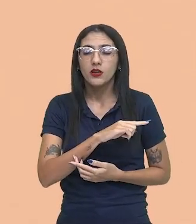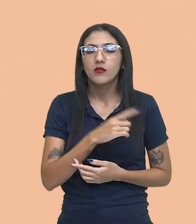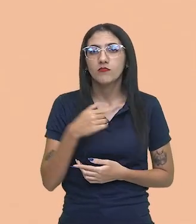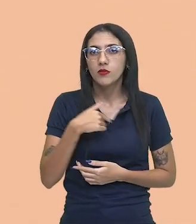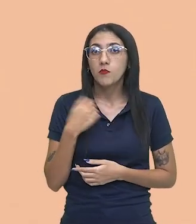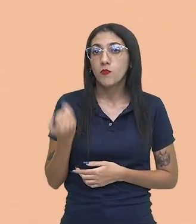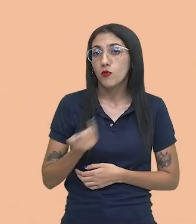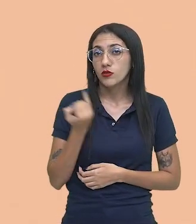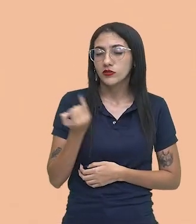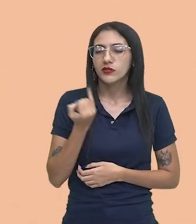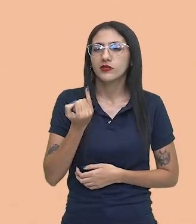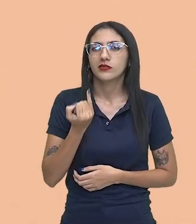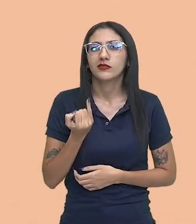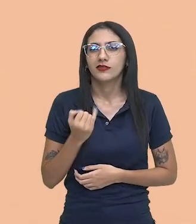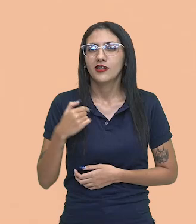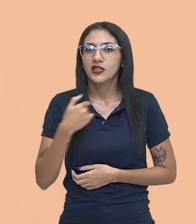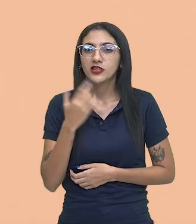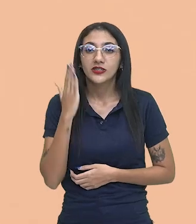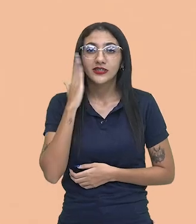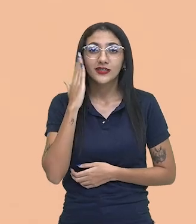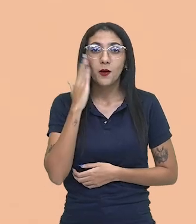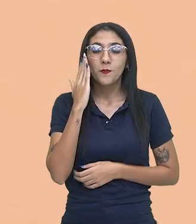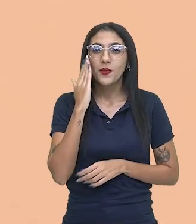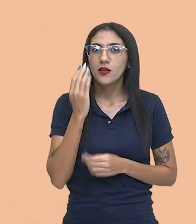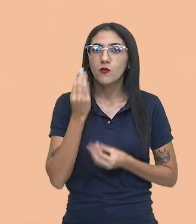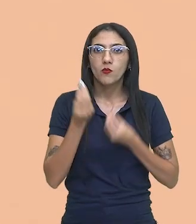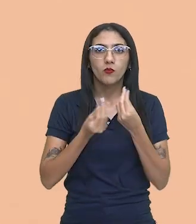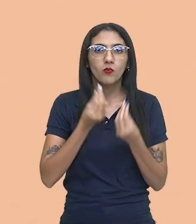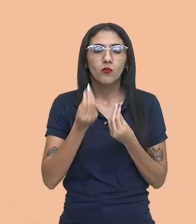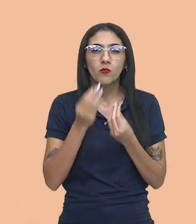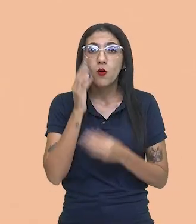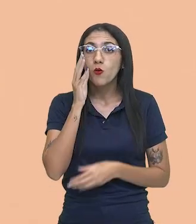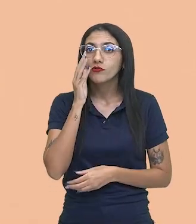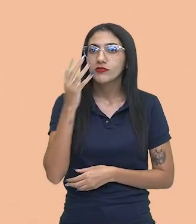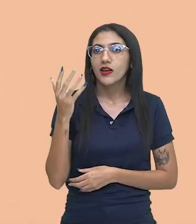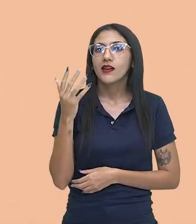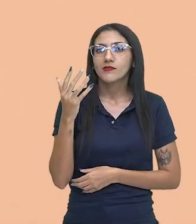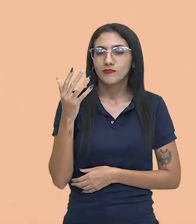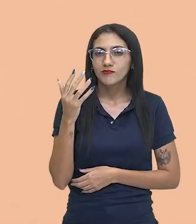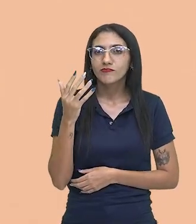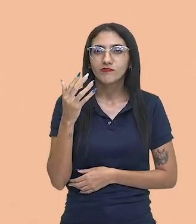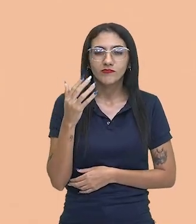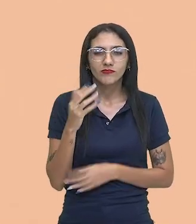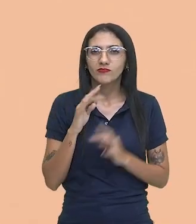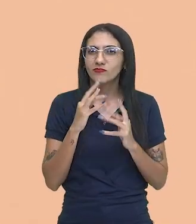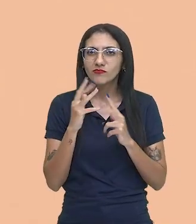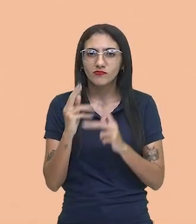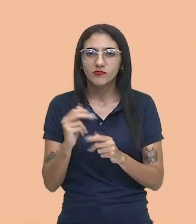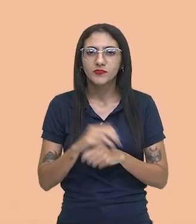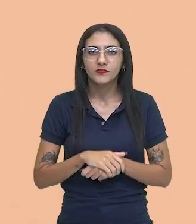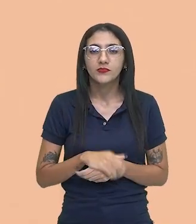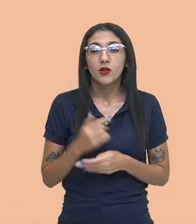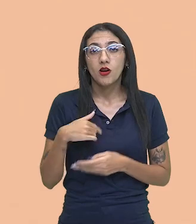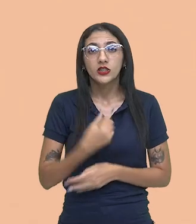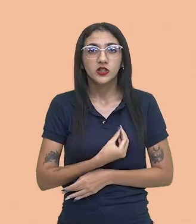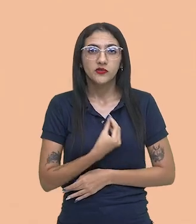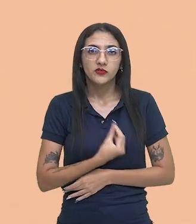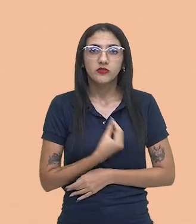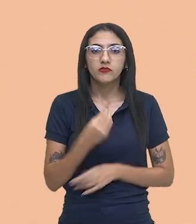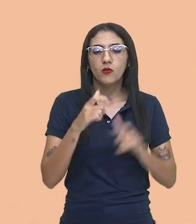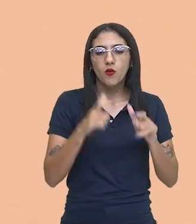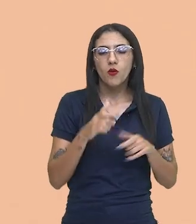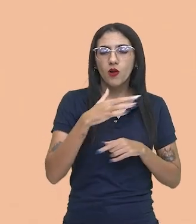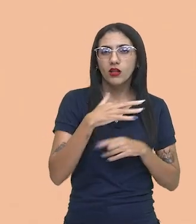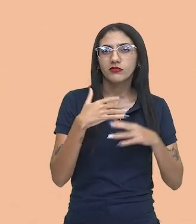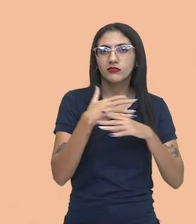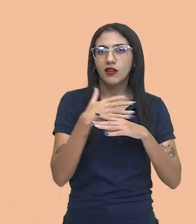o quanto que é importante a gente saber o que está acontecendo por aí, né? A gente vive numa cidade, a gente vive num município, nós